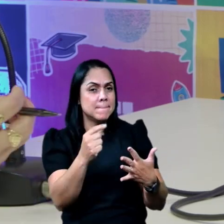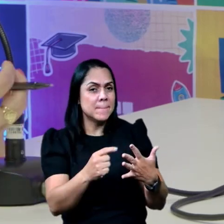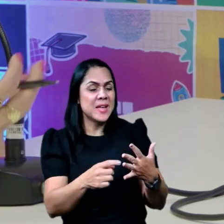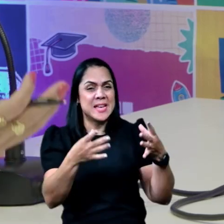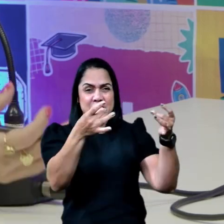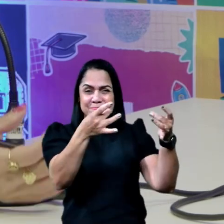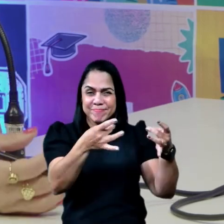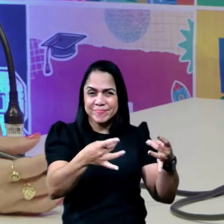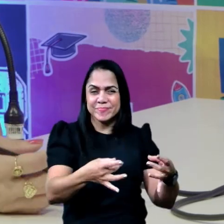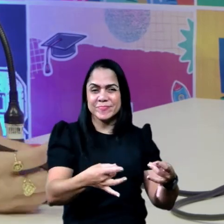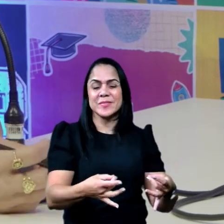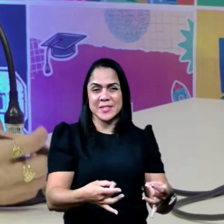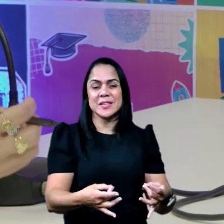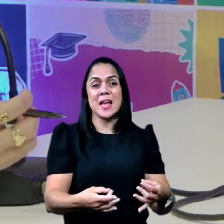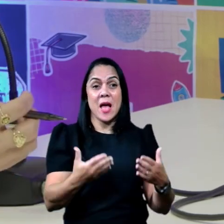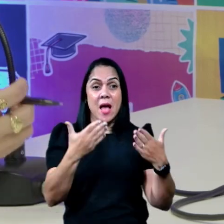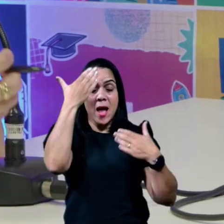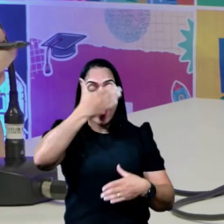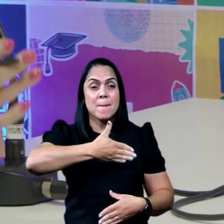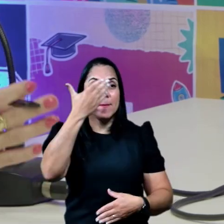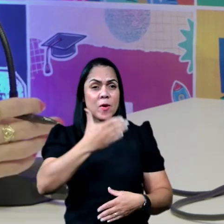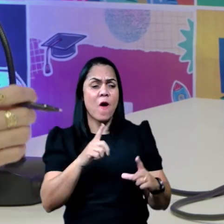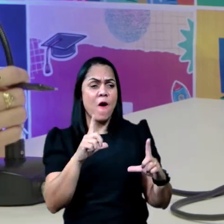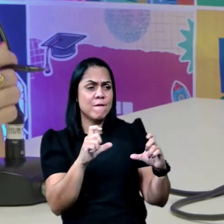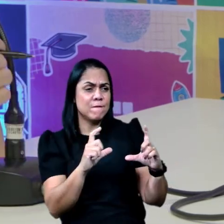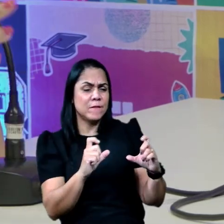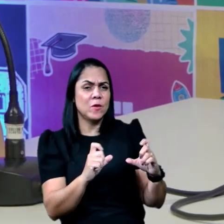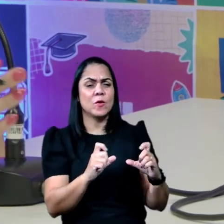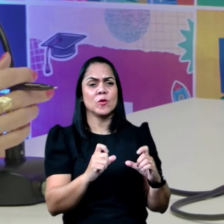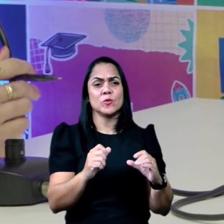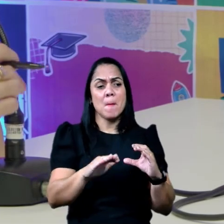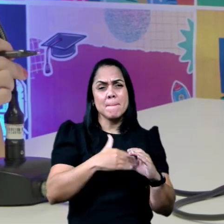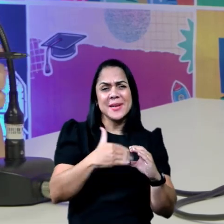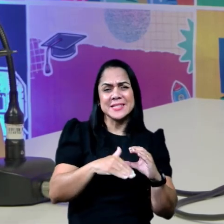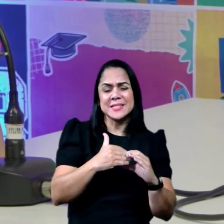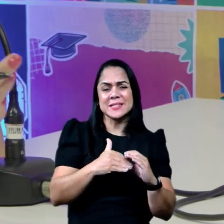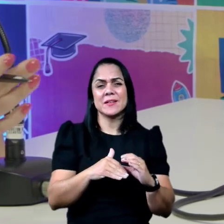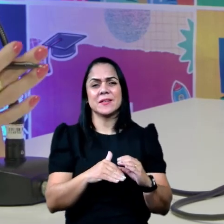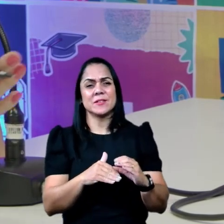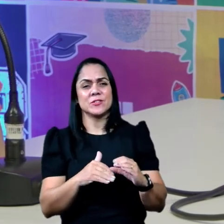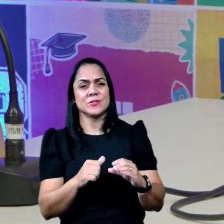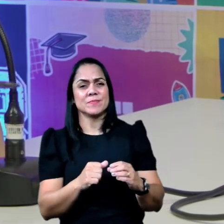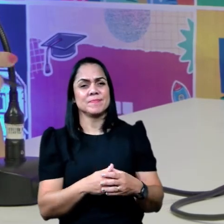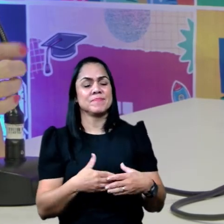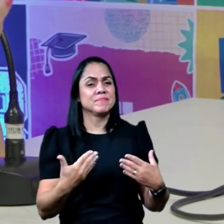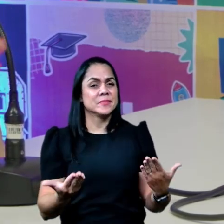já possíveis provas, né? Uma foto, um WhatsApp, mensagens, enfim,